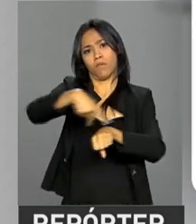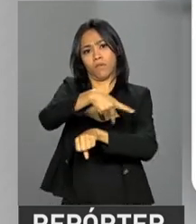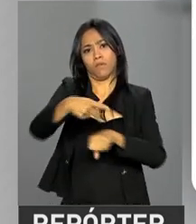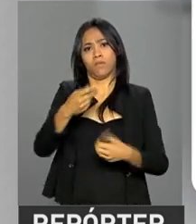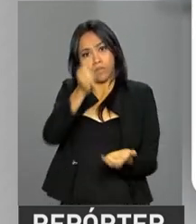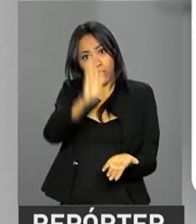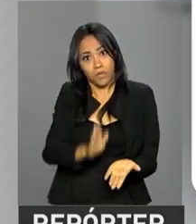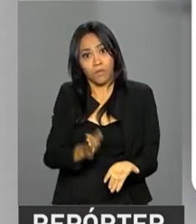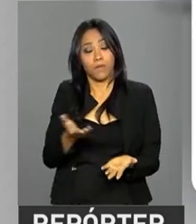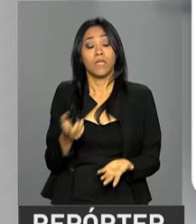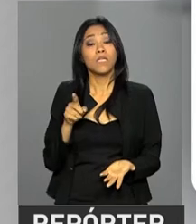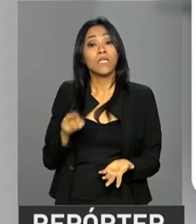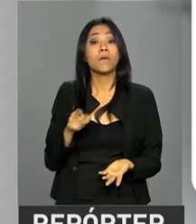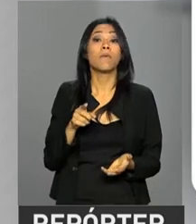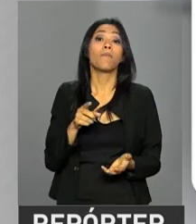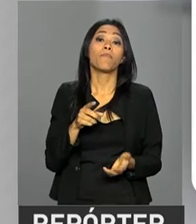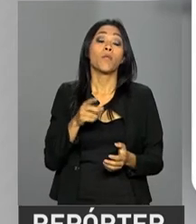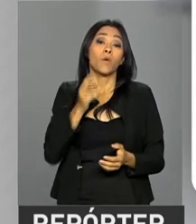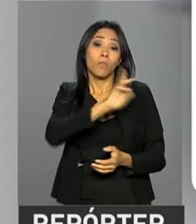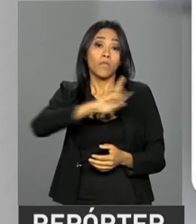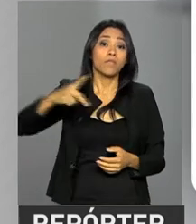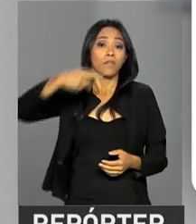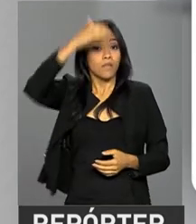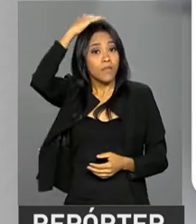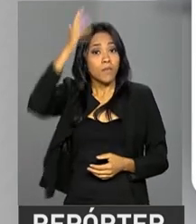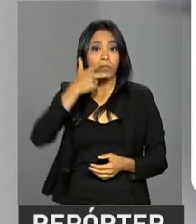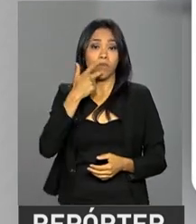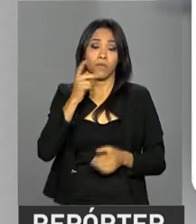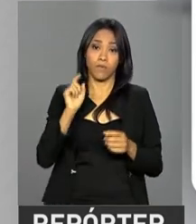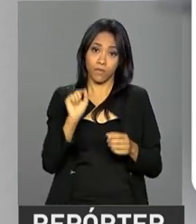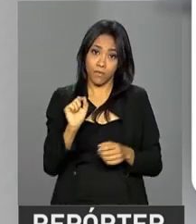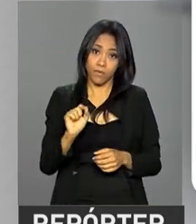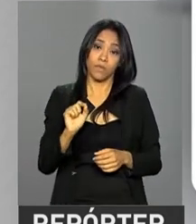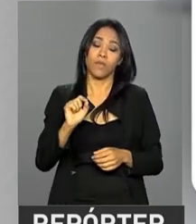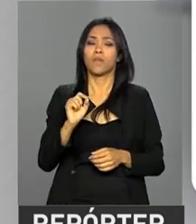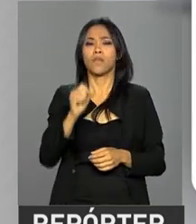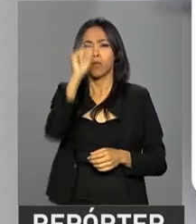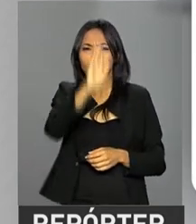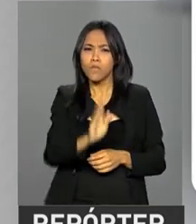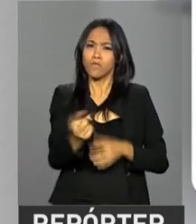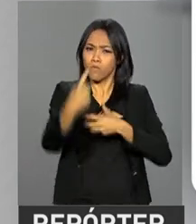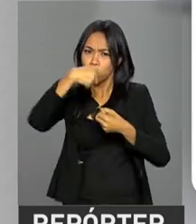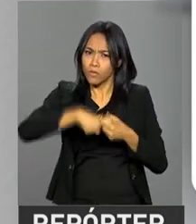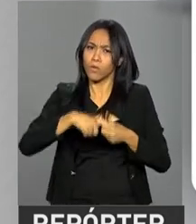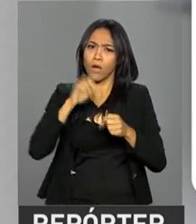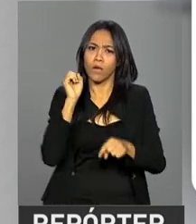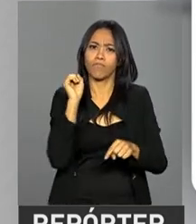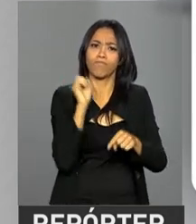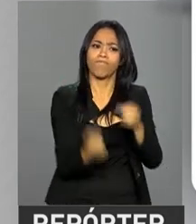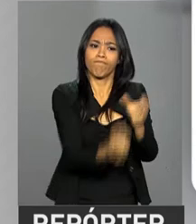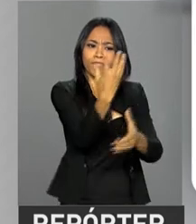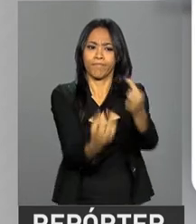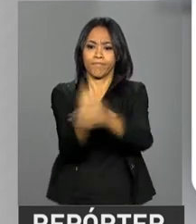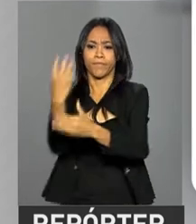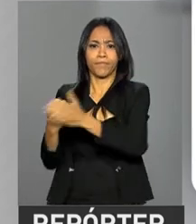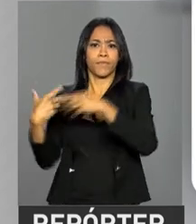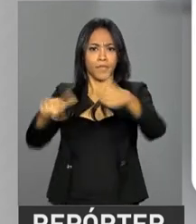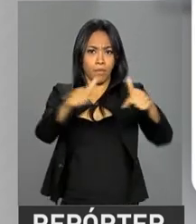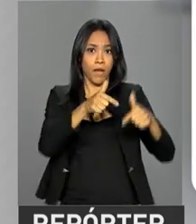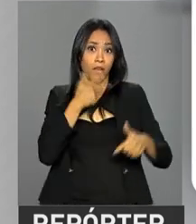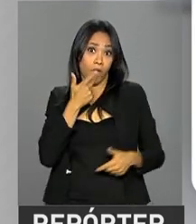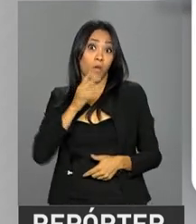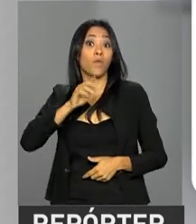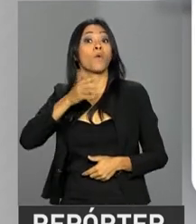Ele falou ainda nas redes sociais que o Brasil definitivamente voltou a gerar emprego e diz que quando alguém